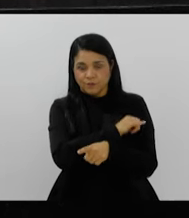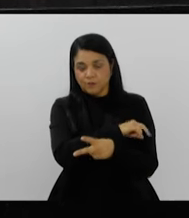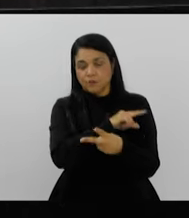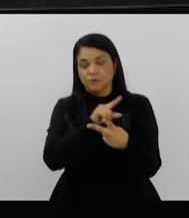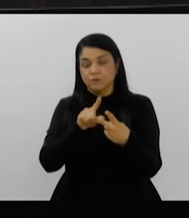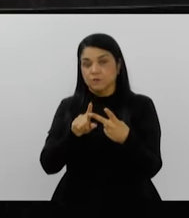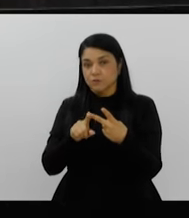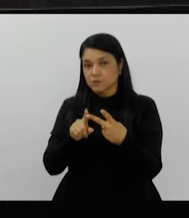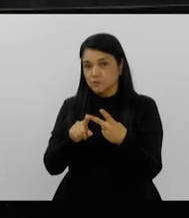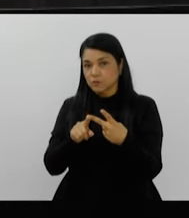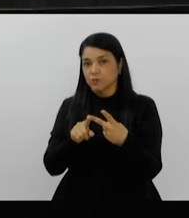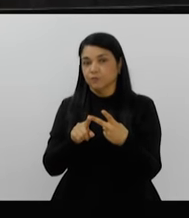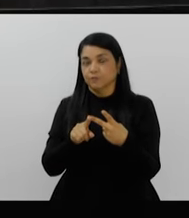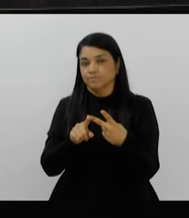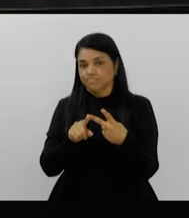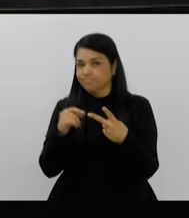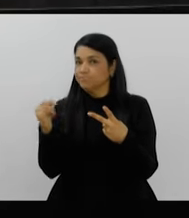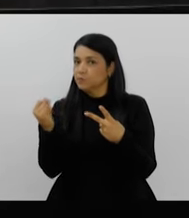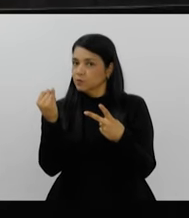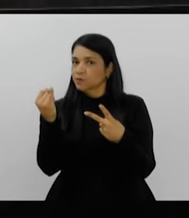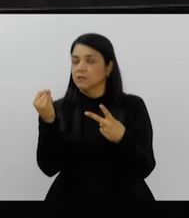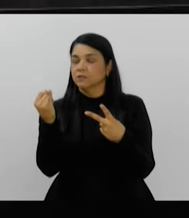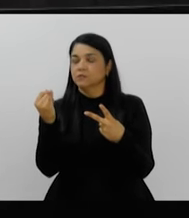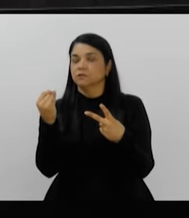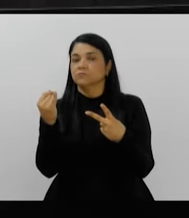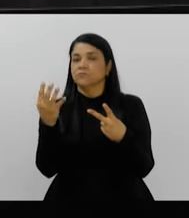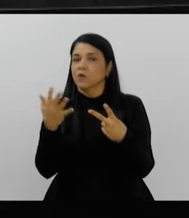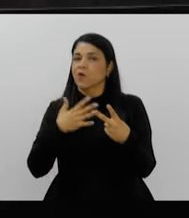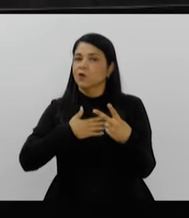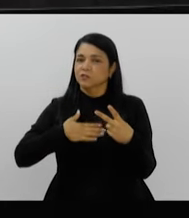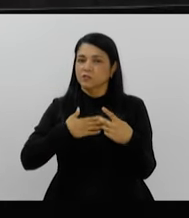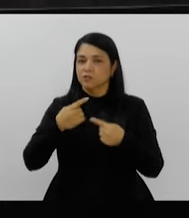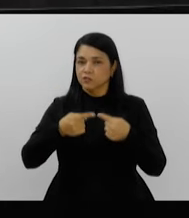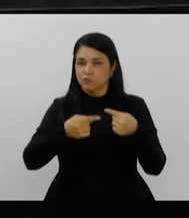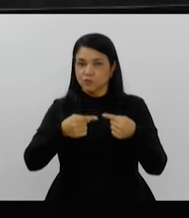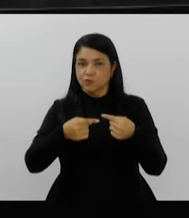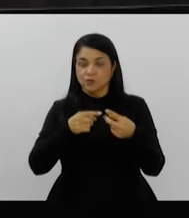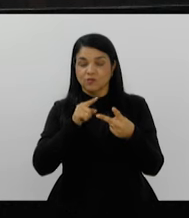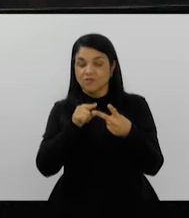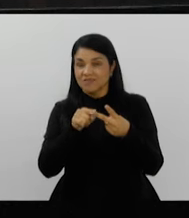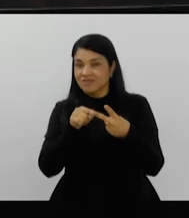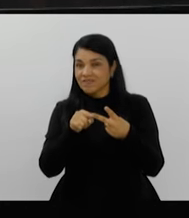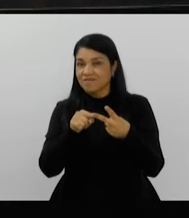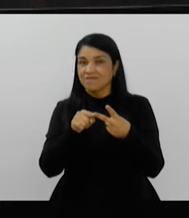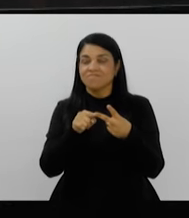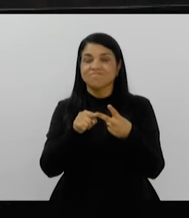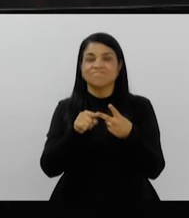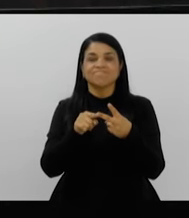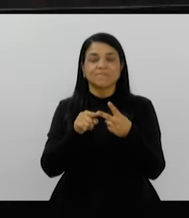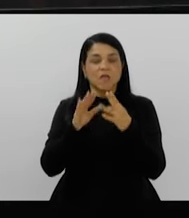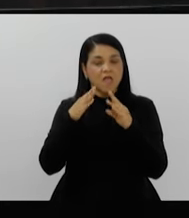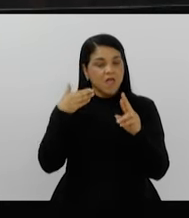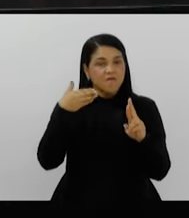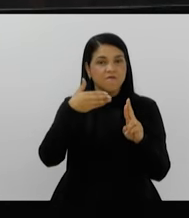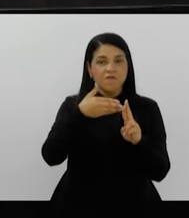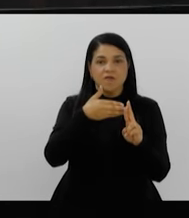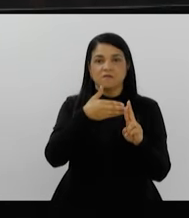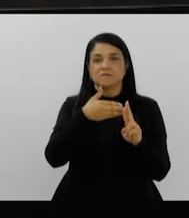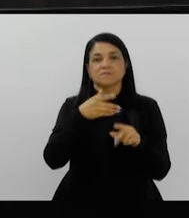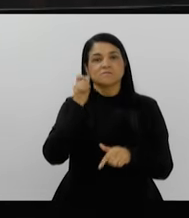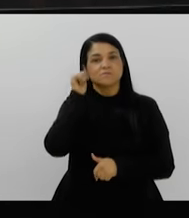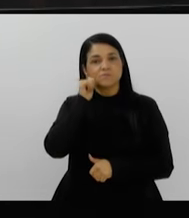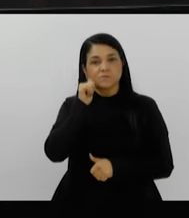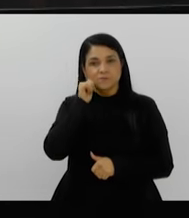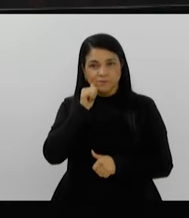tema, não menos importante, que gostaria de discutir, é sobre o tema das mulheres. Portanto, presidenta, quero